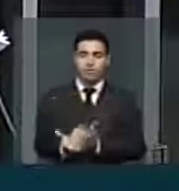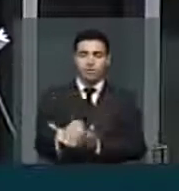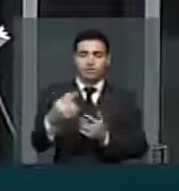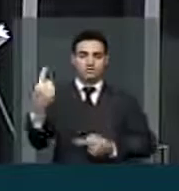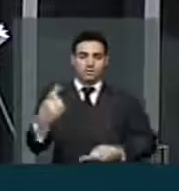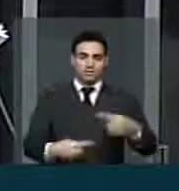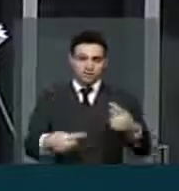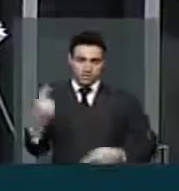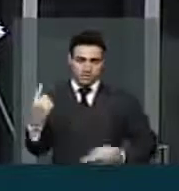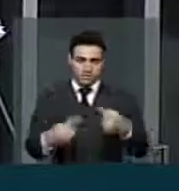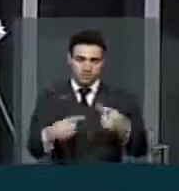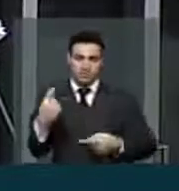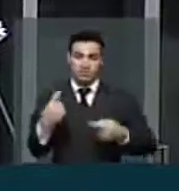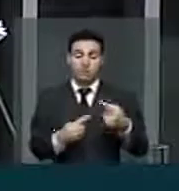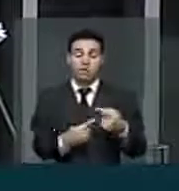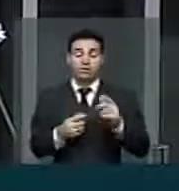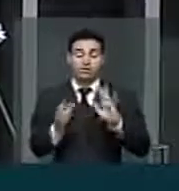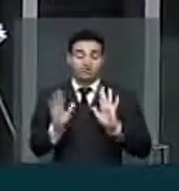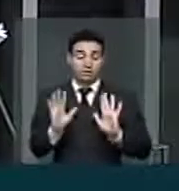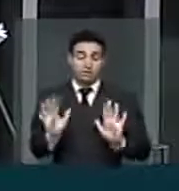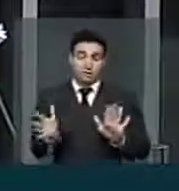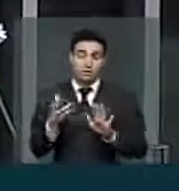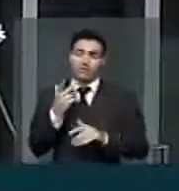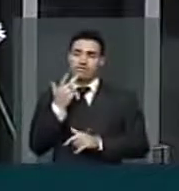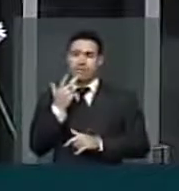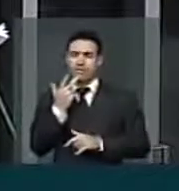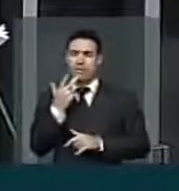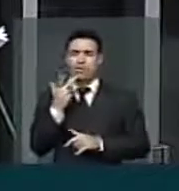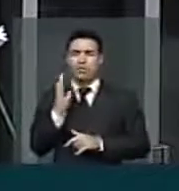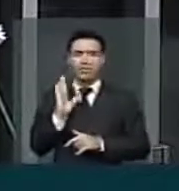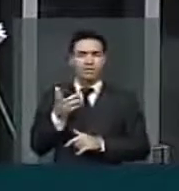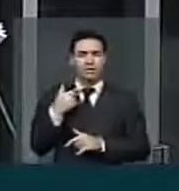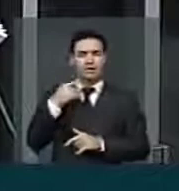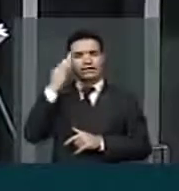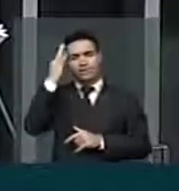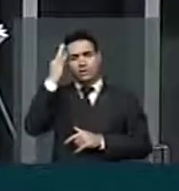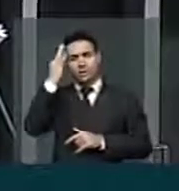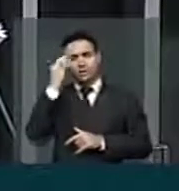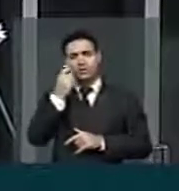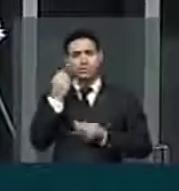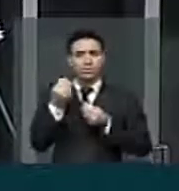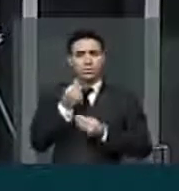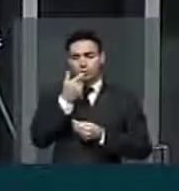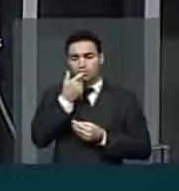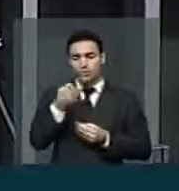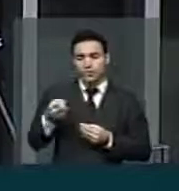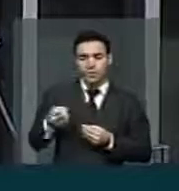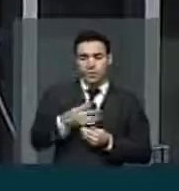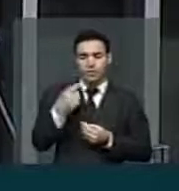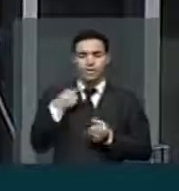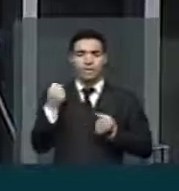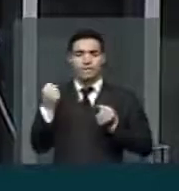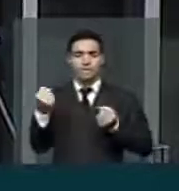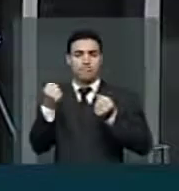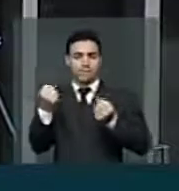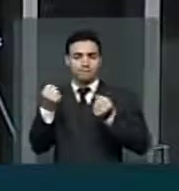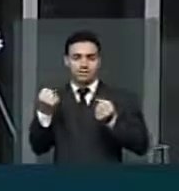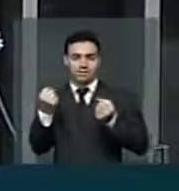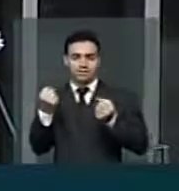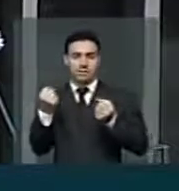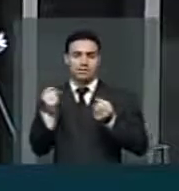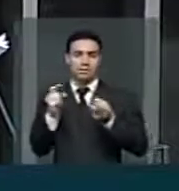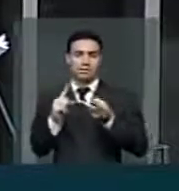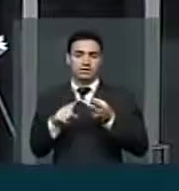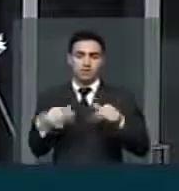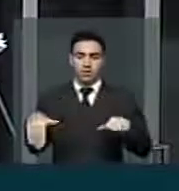Pois bem, muito já se tem falado e teorizado sobre os recentes manifestações que invadiram as